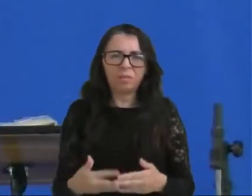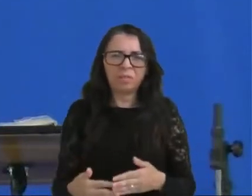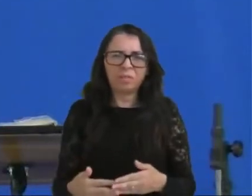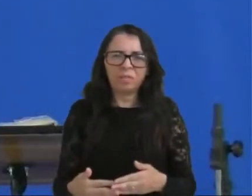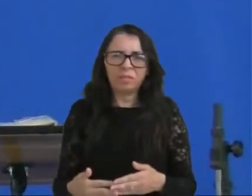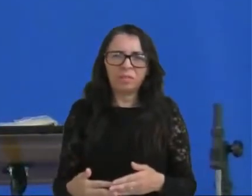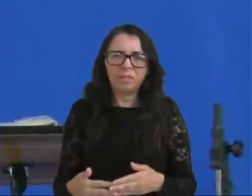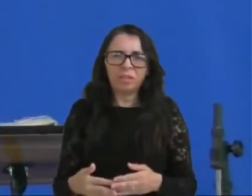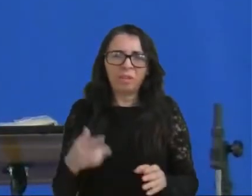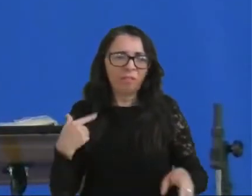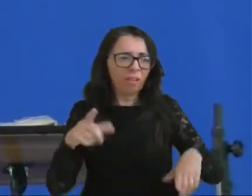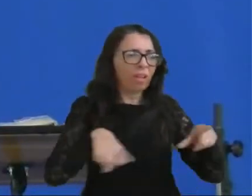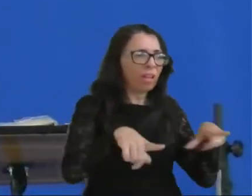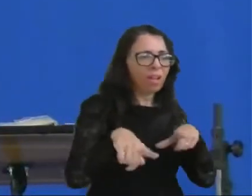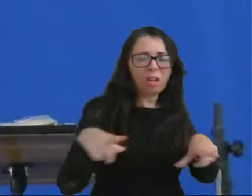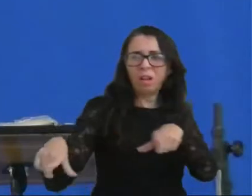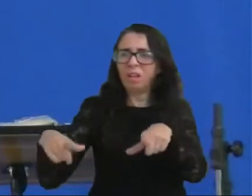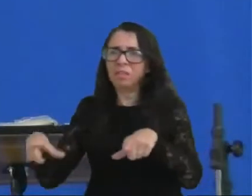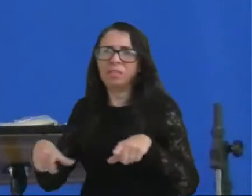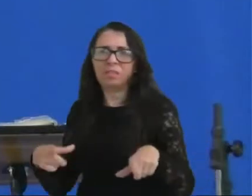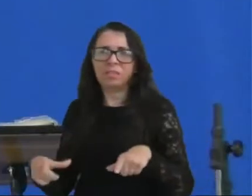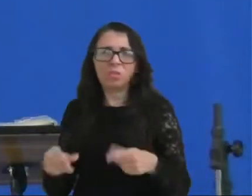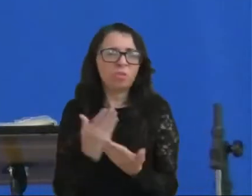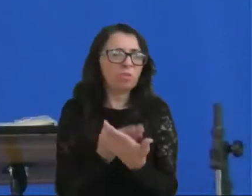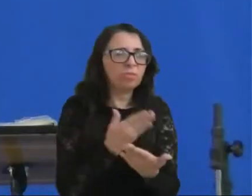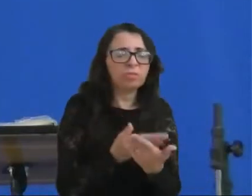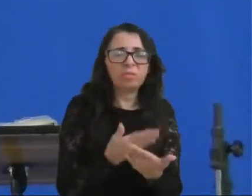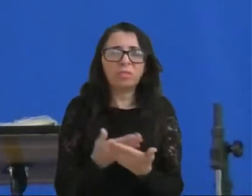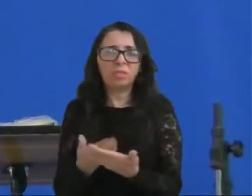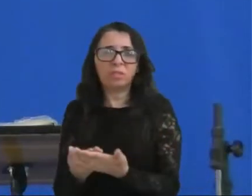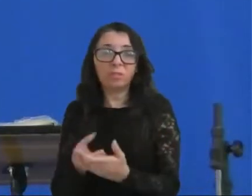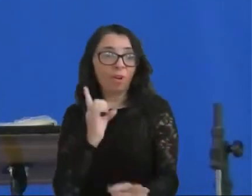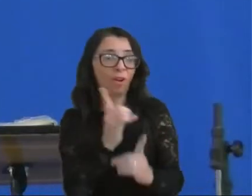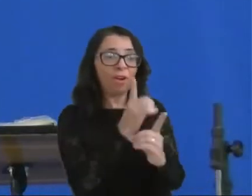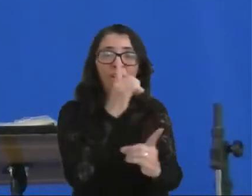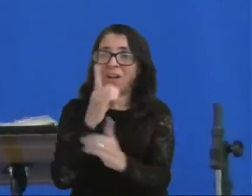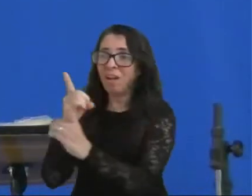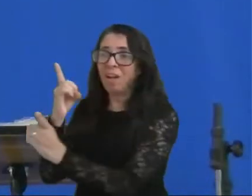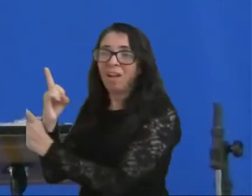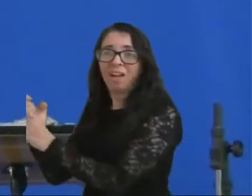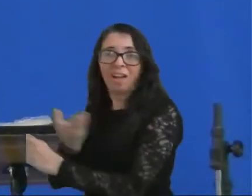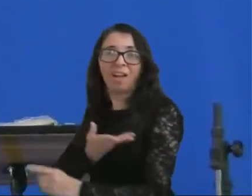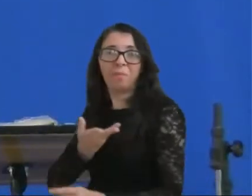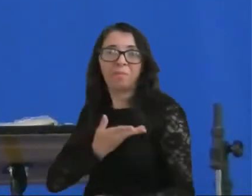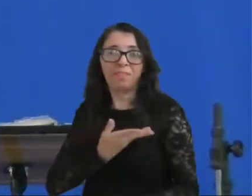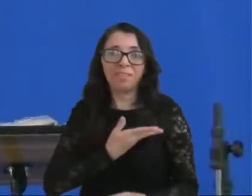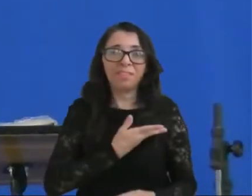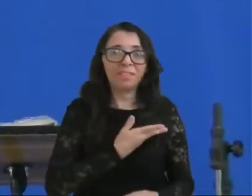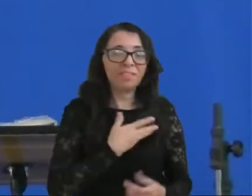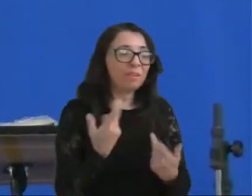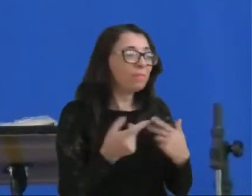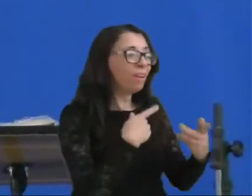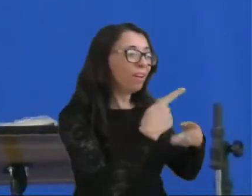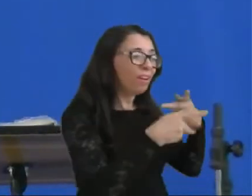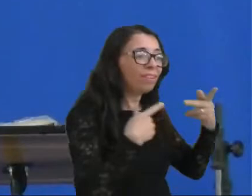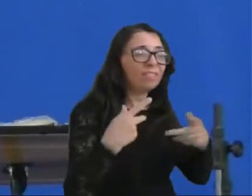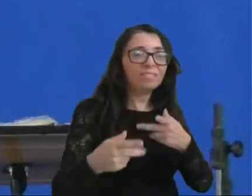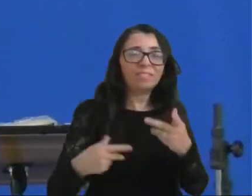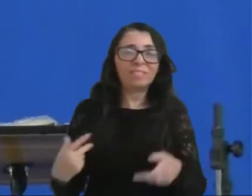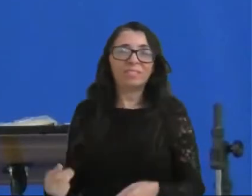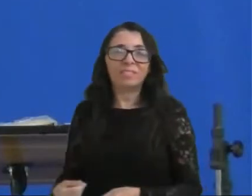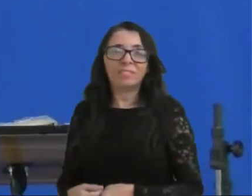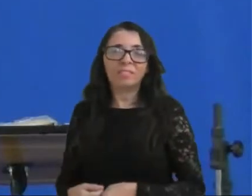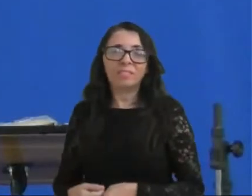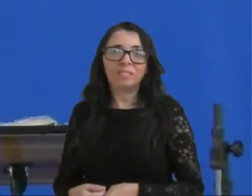Amanhã você estará em meio das suas atividades normais, curriculares ou corriqueiras do dia a dia.